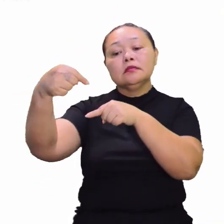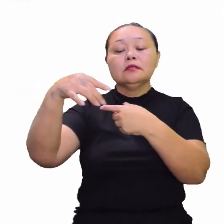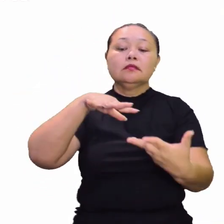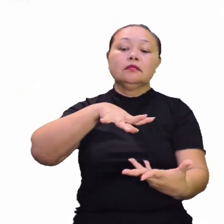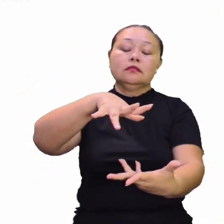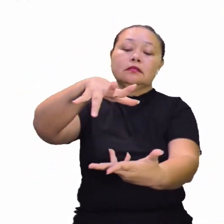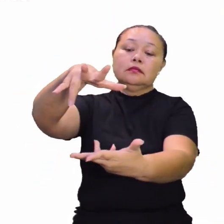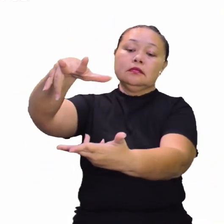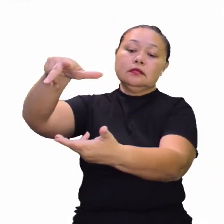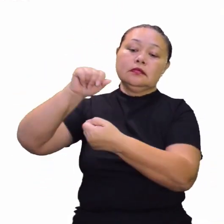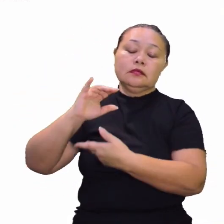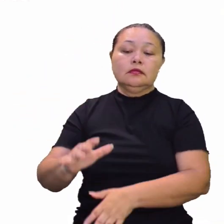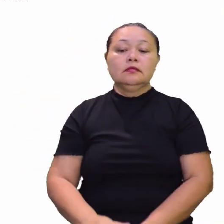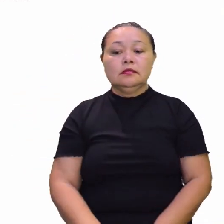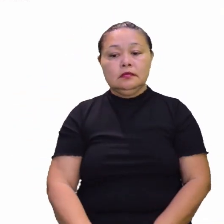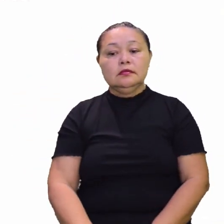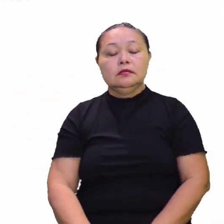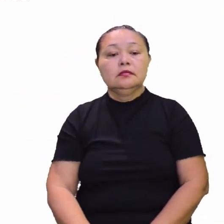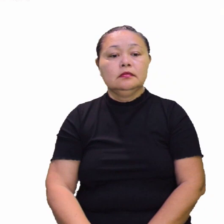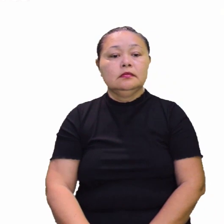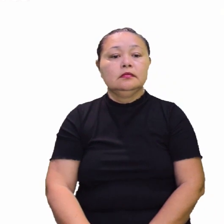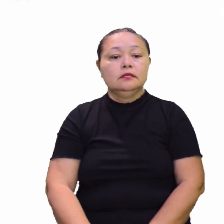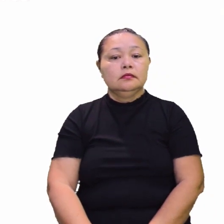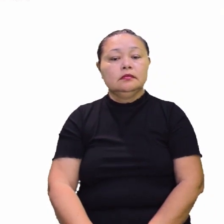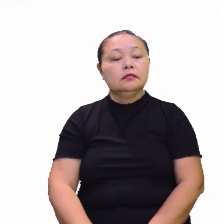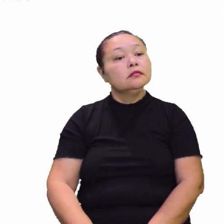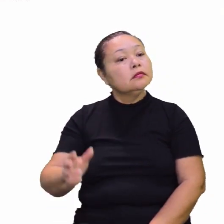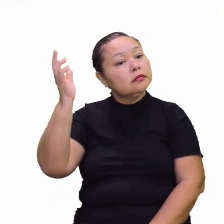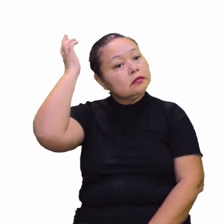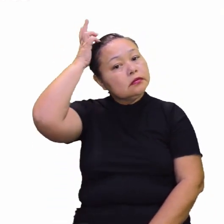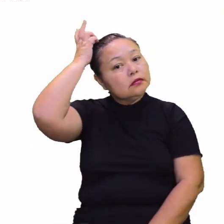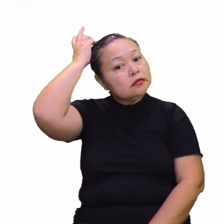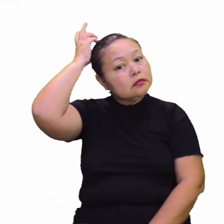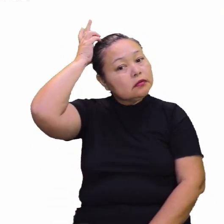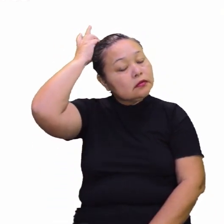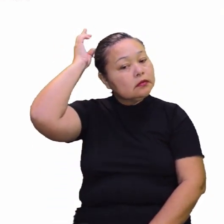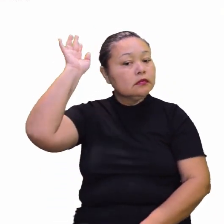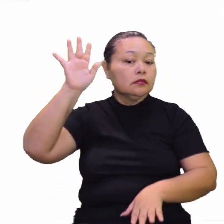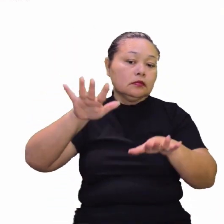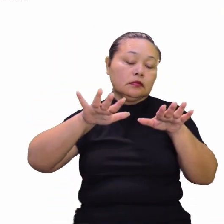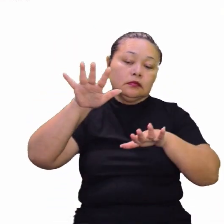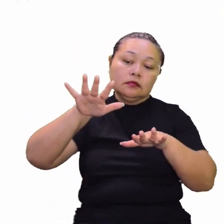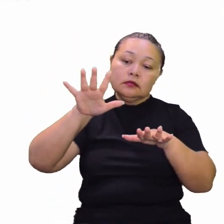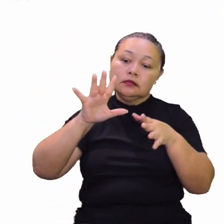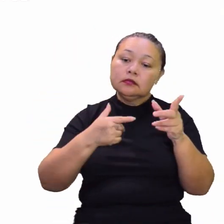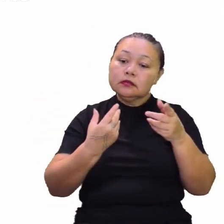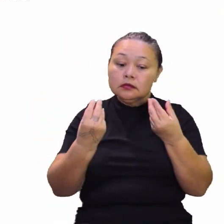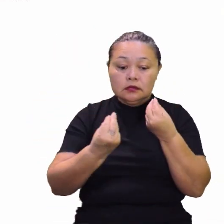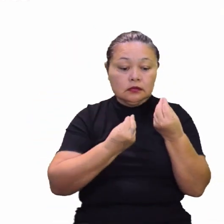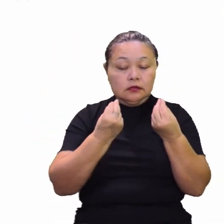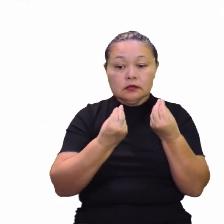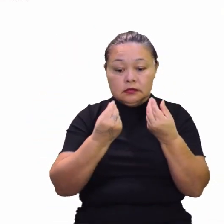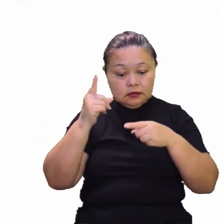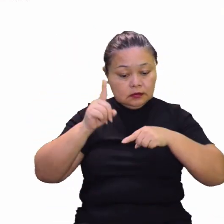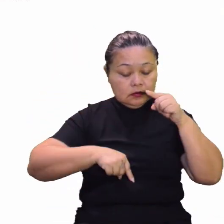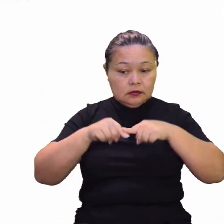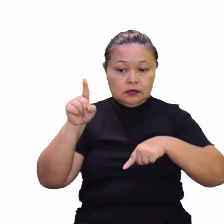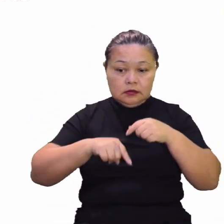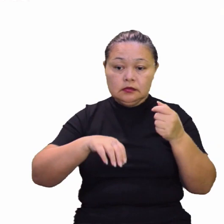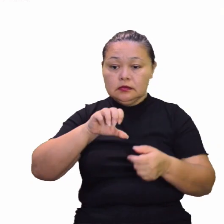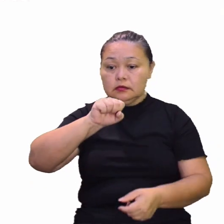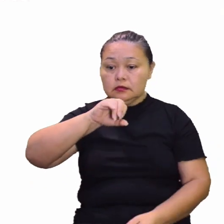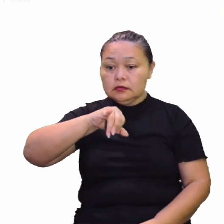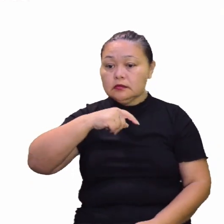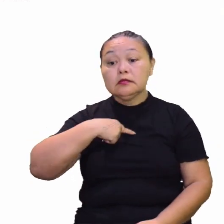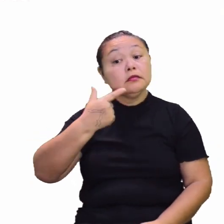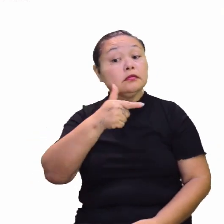para o Oceano Atlântico e mundo adiante. É isso mesmo. Dependendo da logística do que né, transportar, estamos falando da soja,